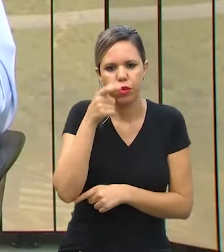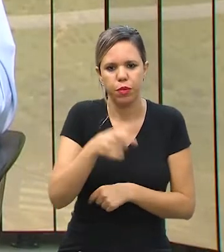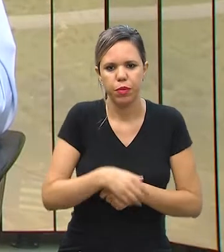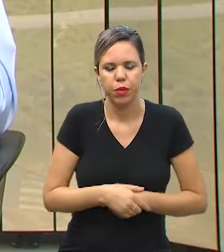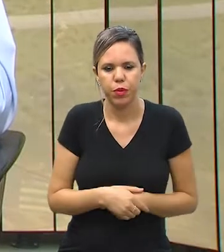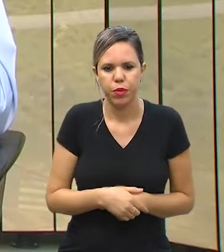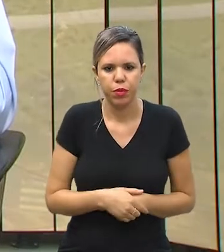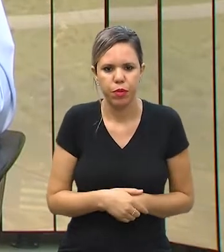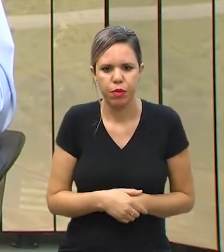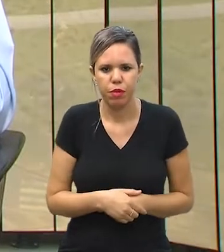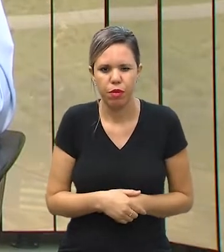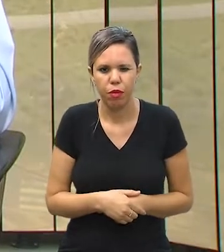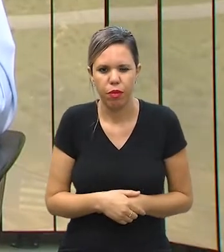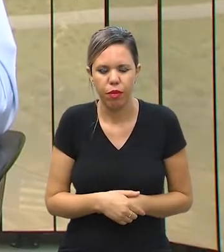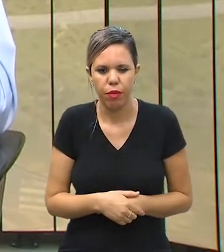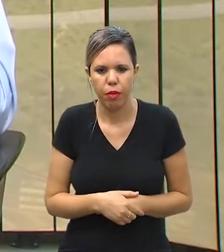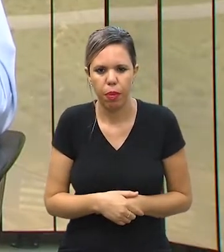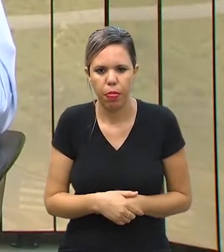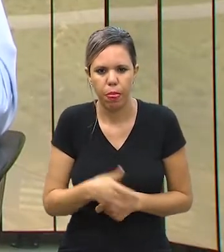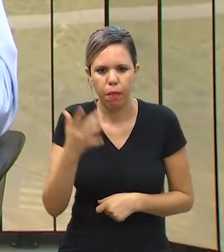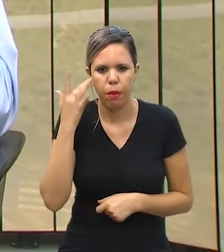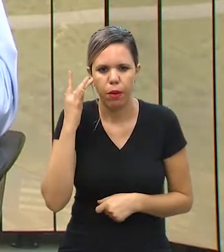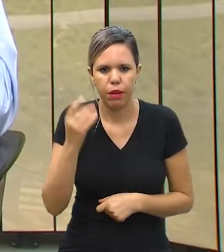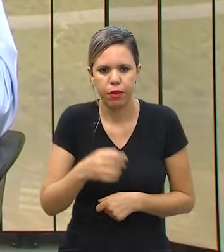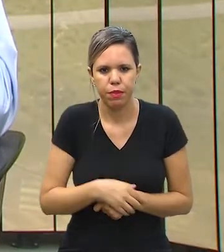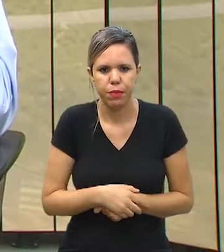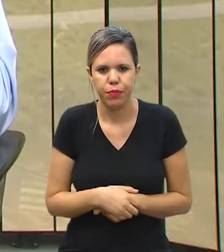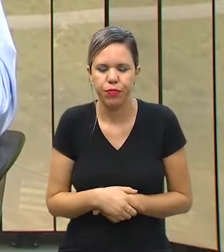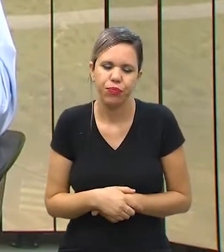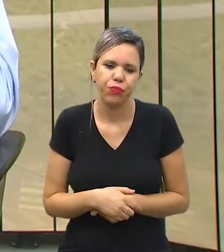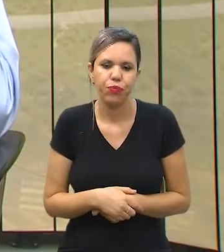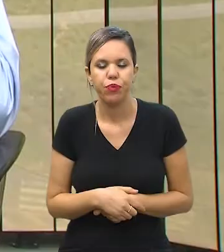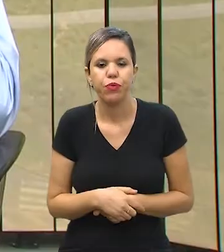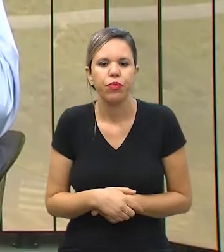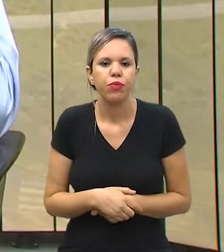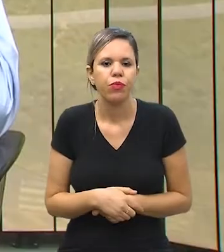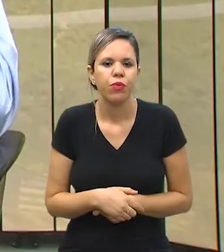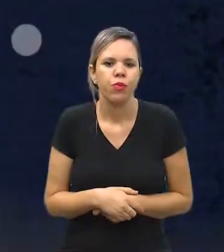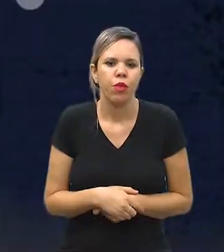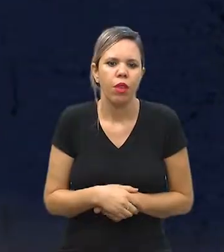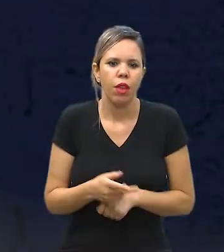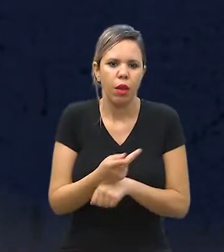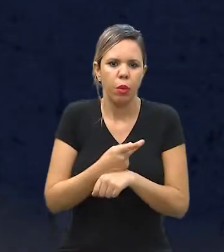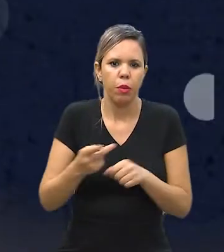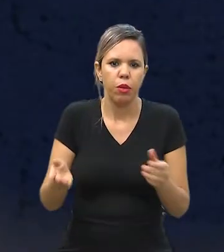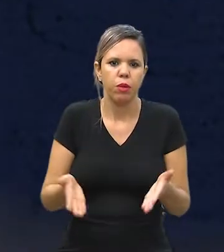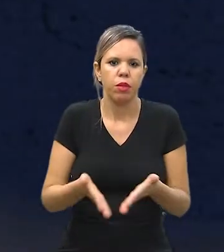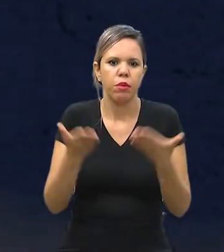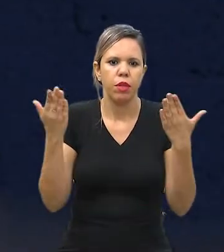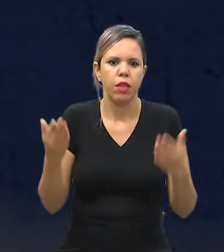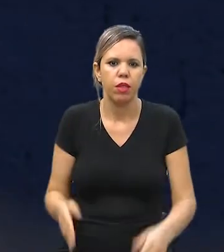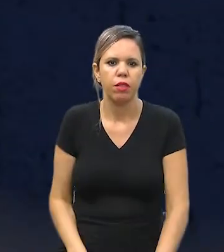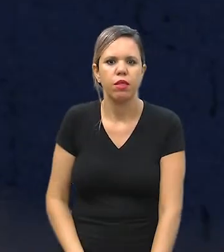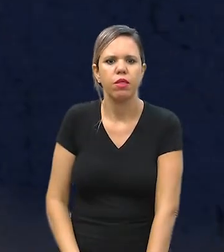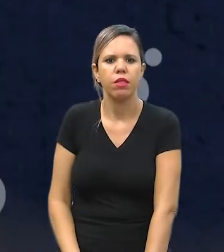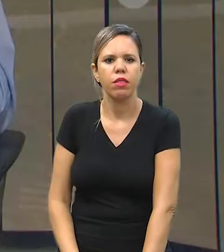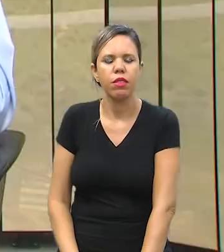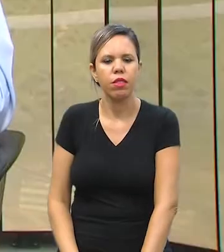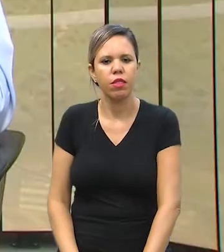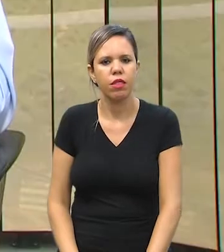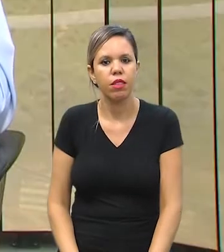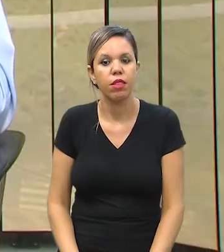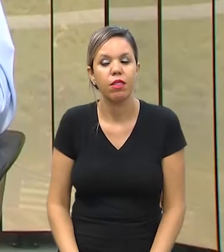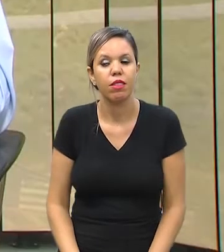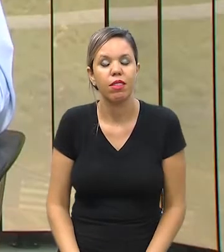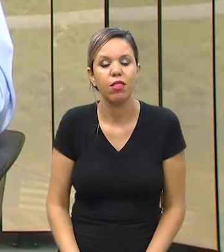assistiu? Eu acho que aquele A Procura do Milagre, né? É